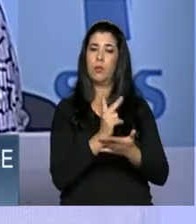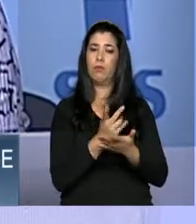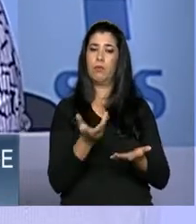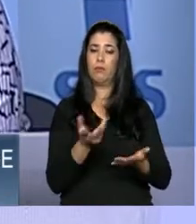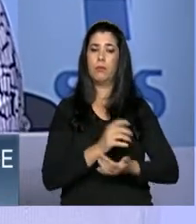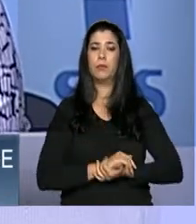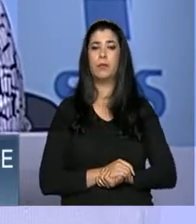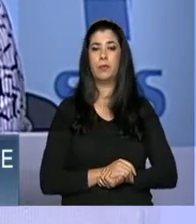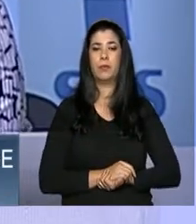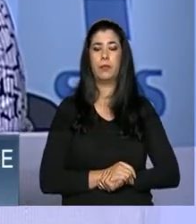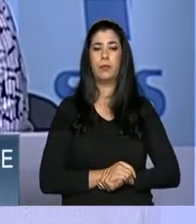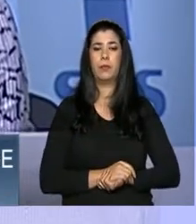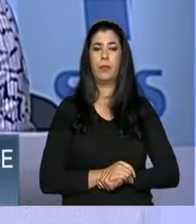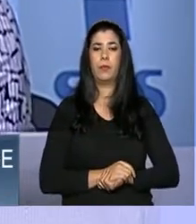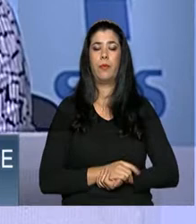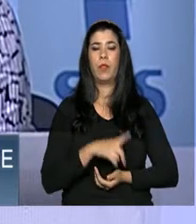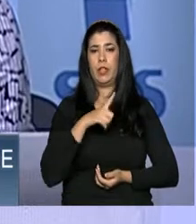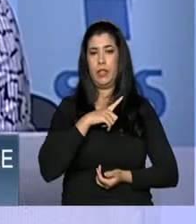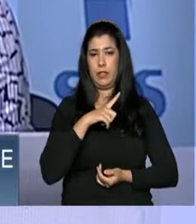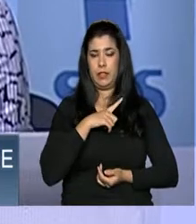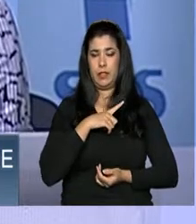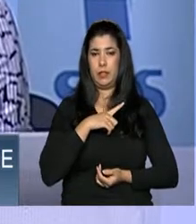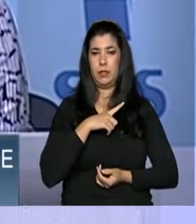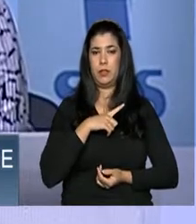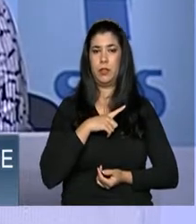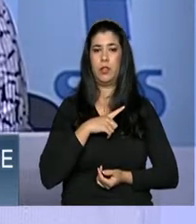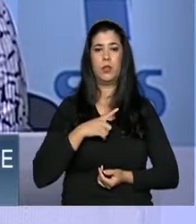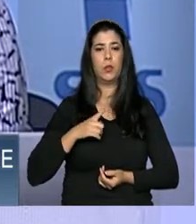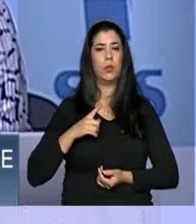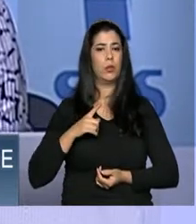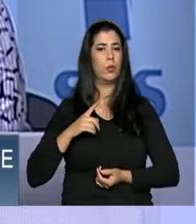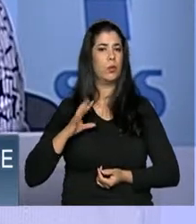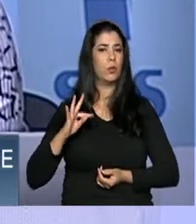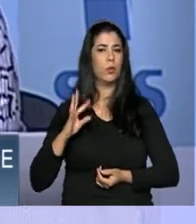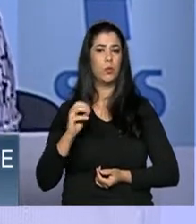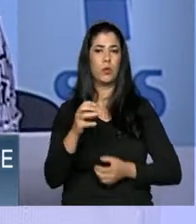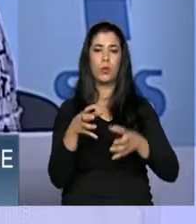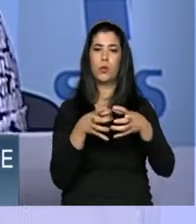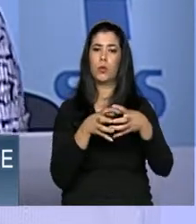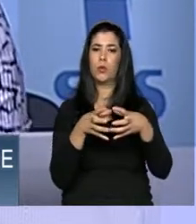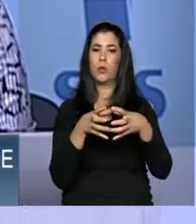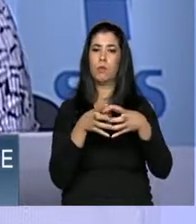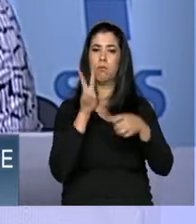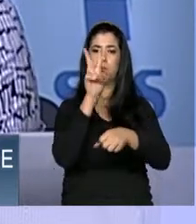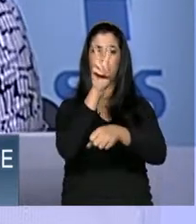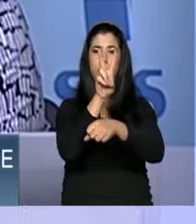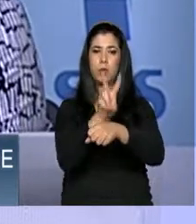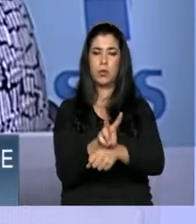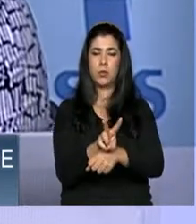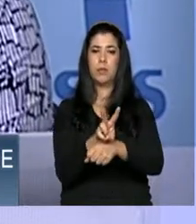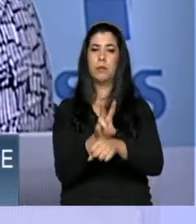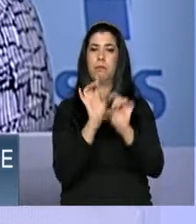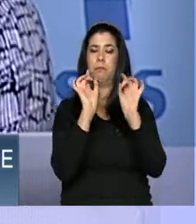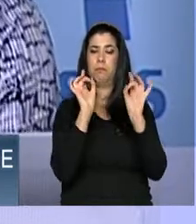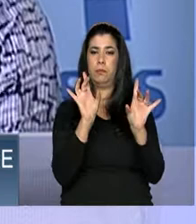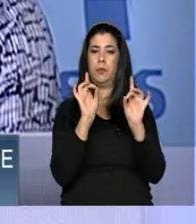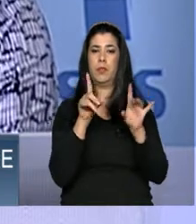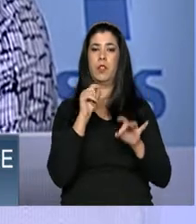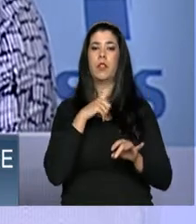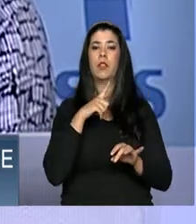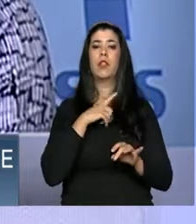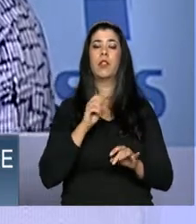frequências. Existe também toda uma atenção muito especial em relação